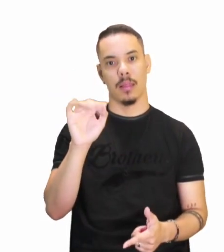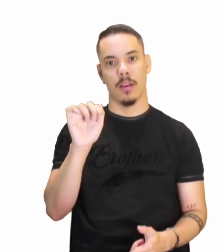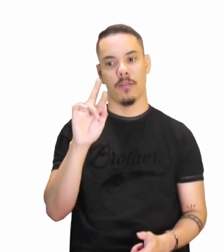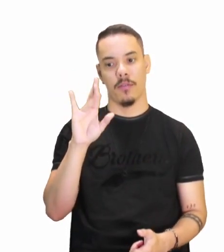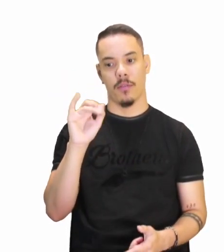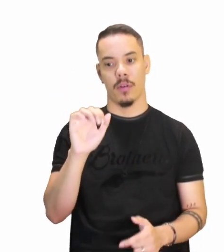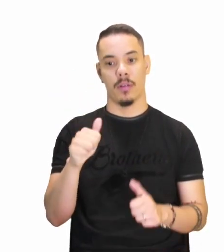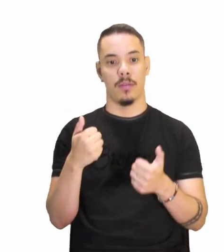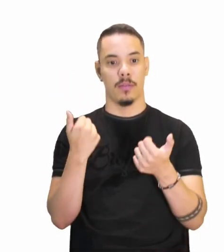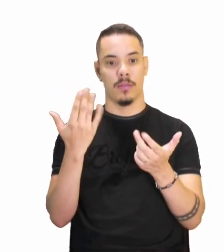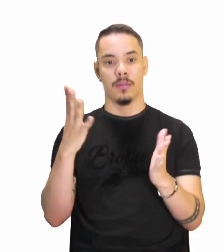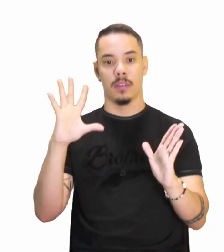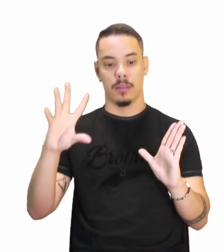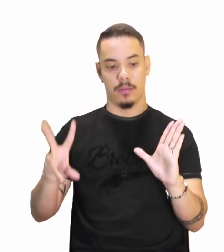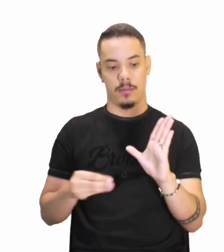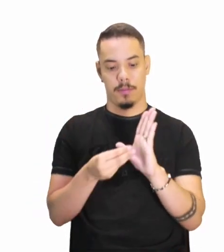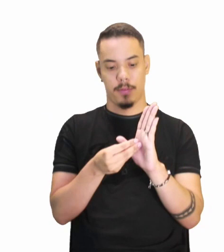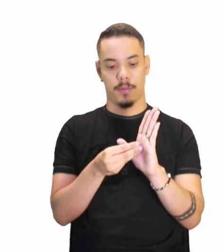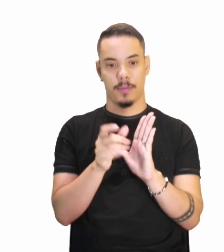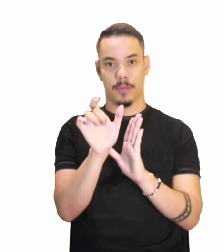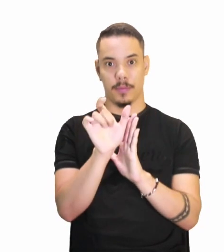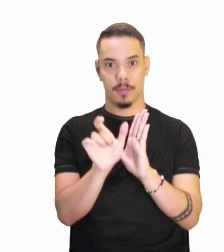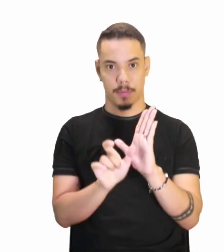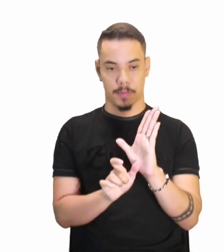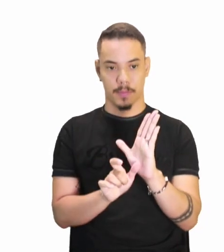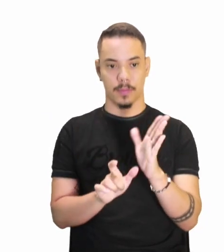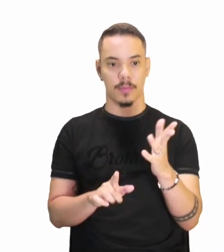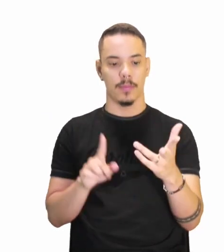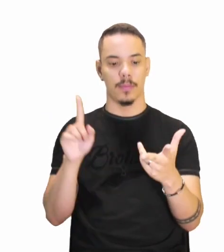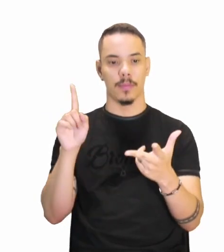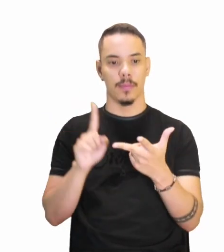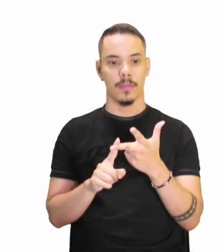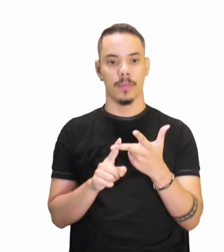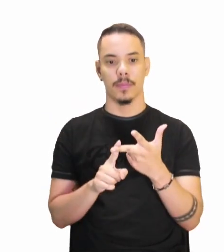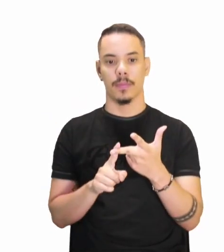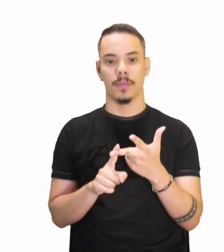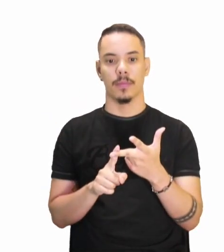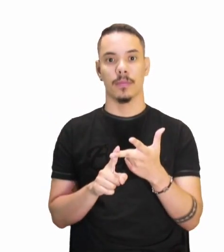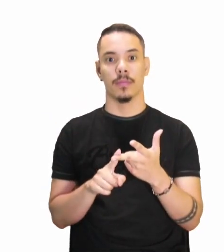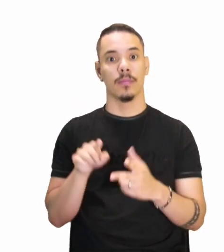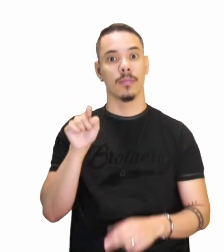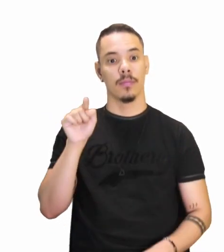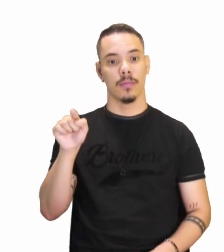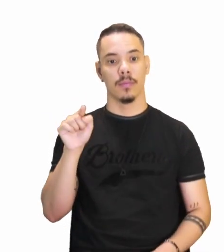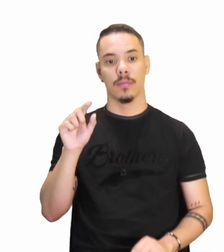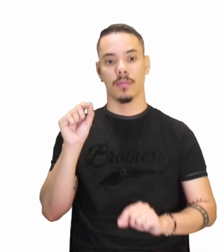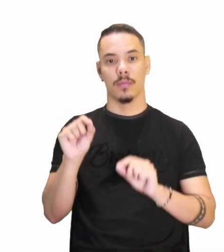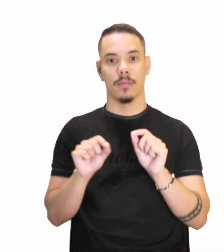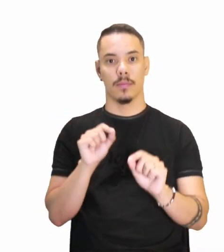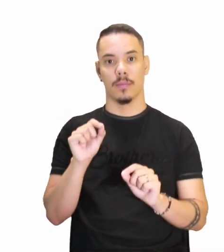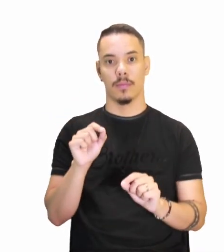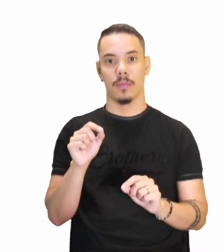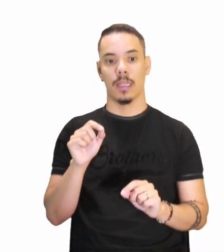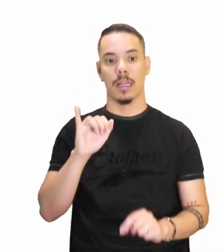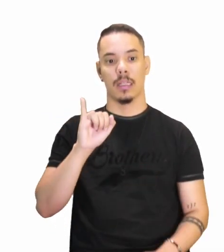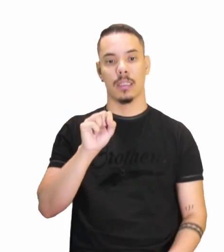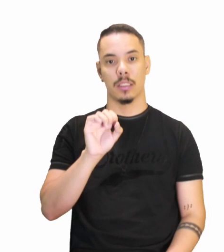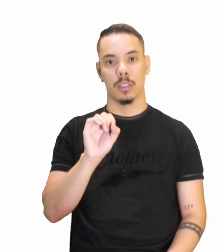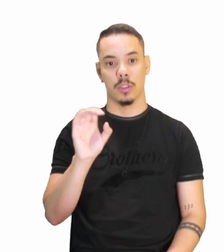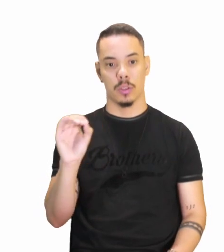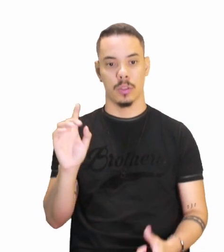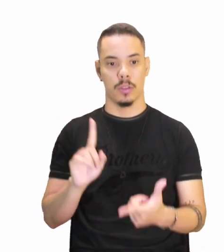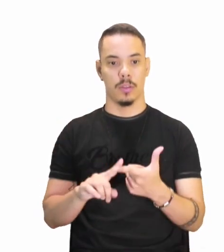introduzir as palavras Olha só isso esse essa